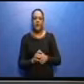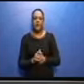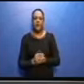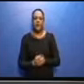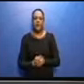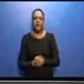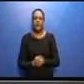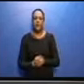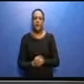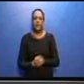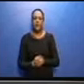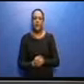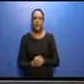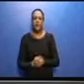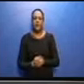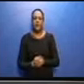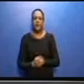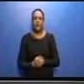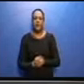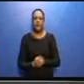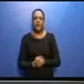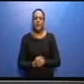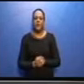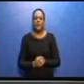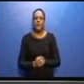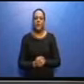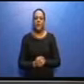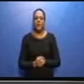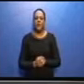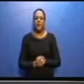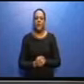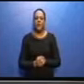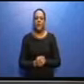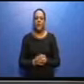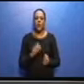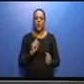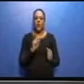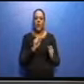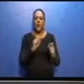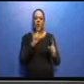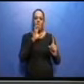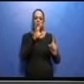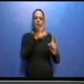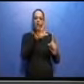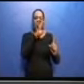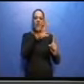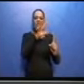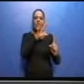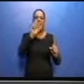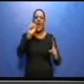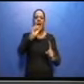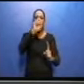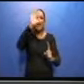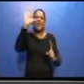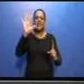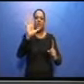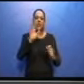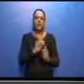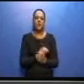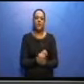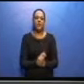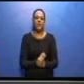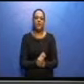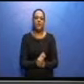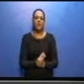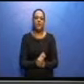o mapa com os principais fatores climáticos, né, que influenciam aí no continente asiático. A gente pode observar aqui na seta